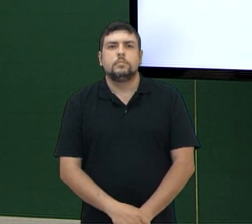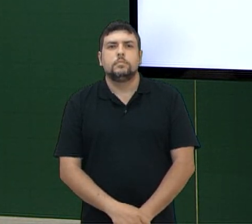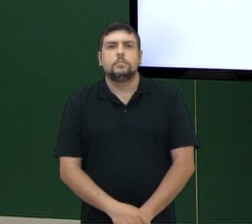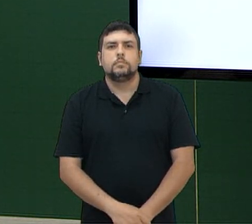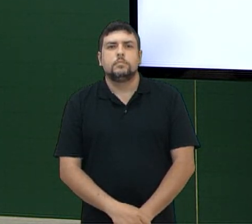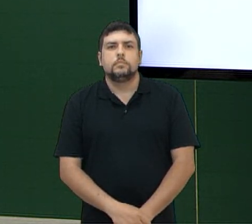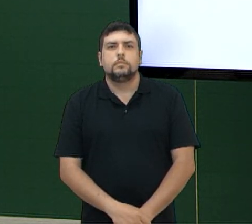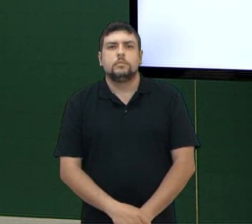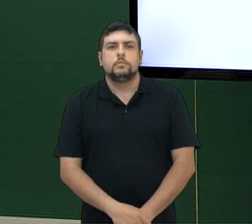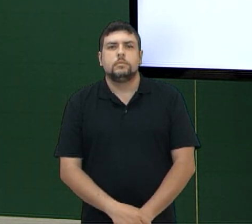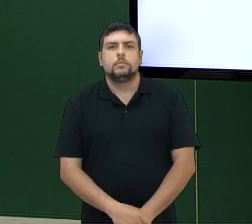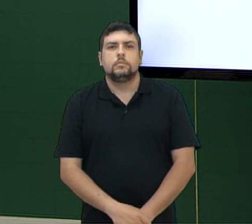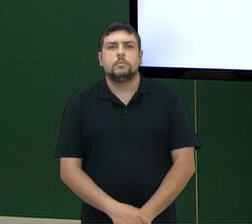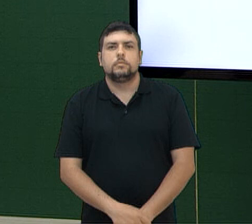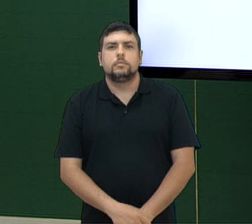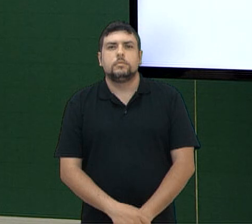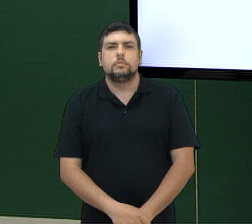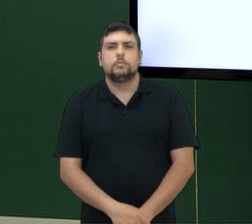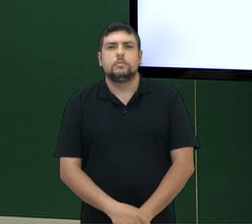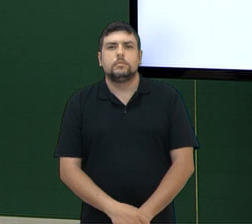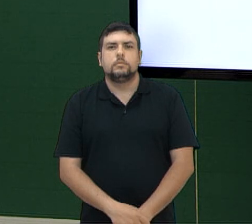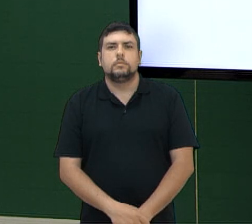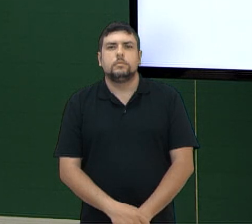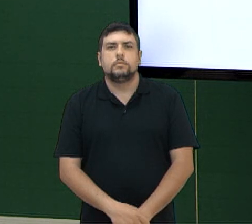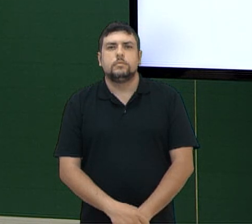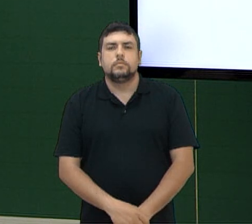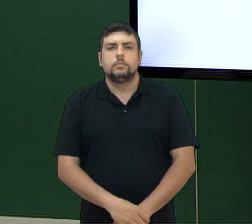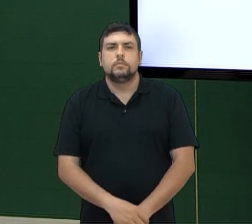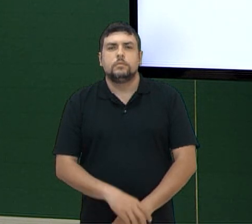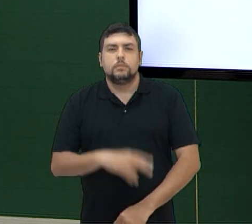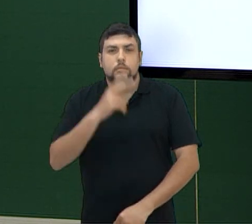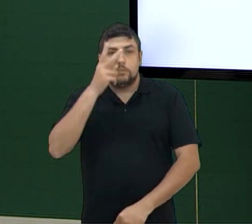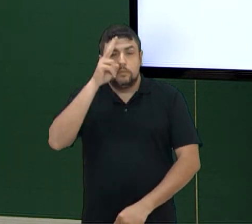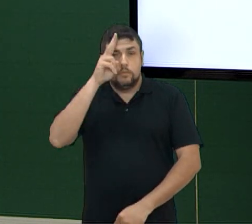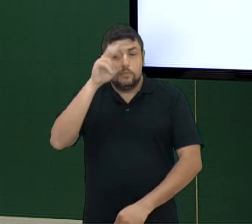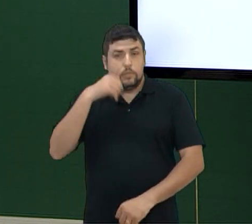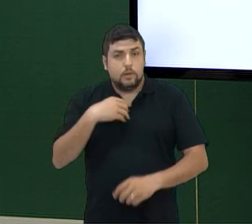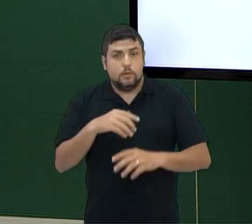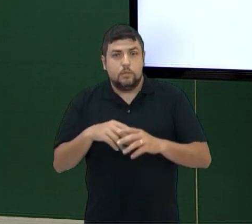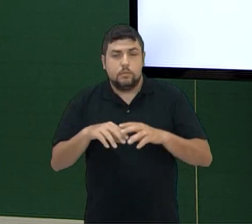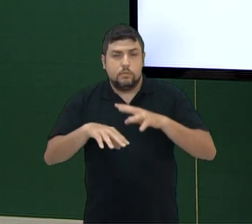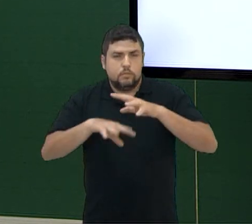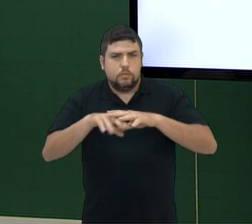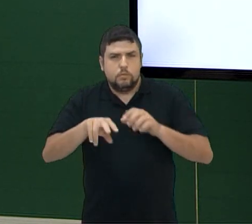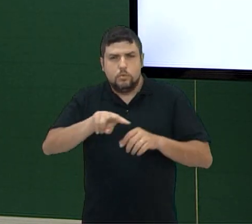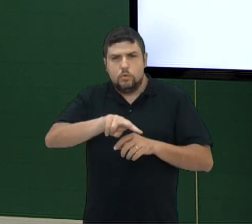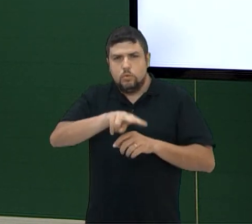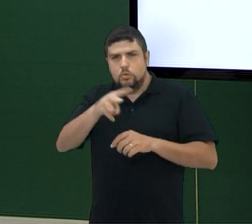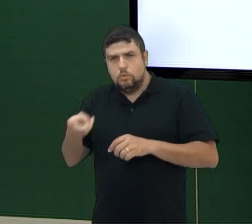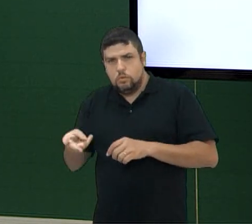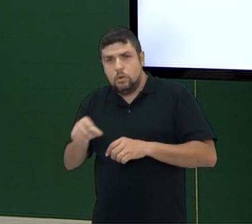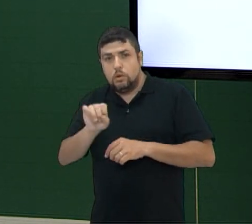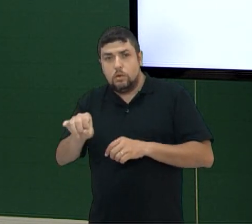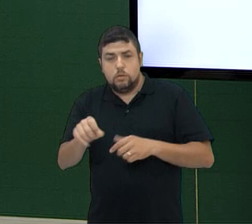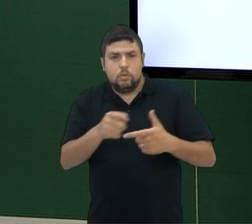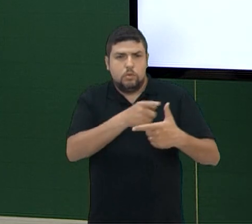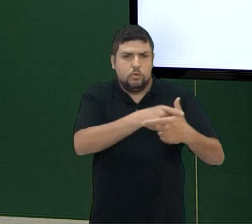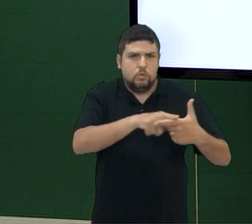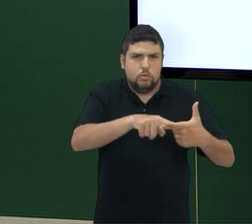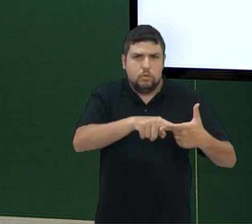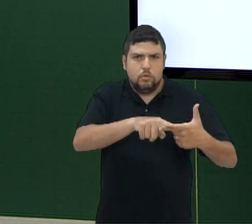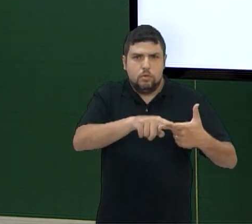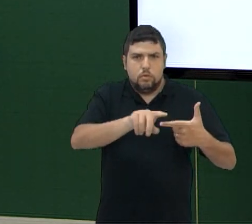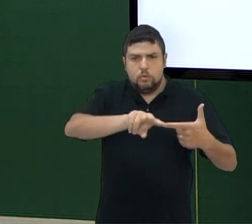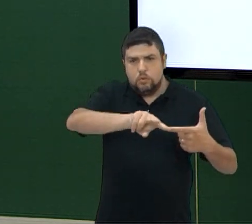dividindo. Lembra das operações inversas? Para resolver a equação? É a mesma lógica. Se o x está dividindo, ele passa